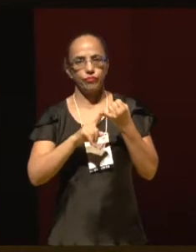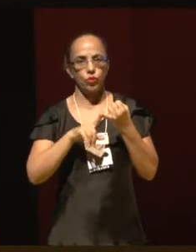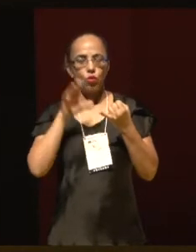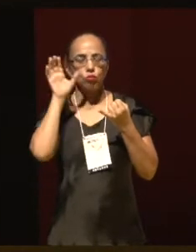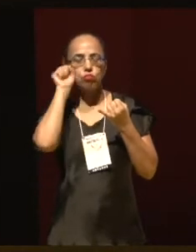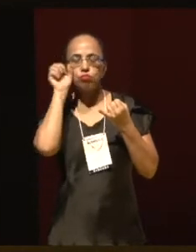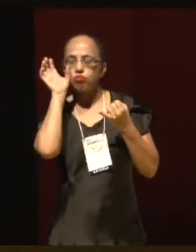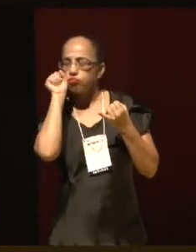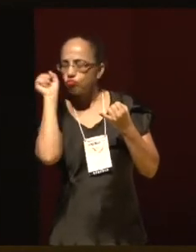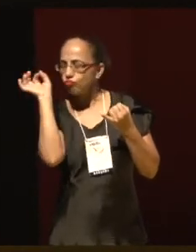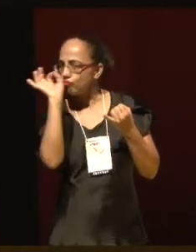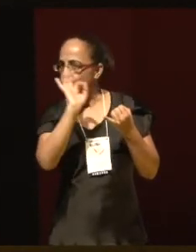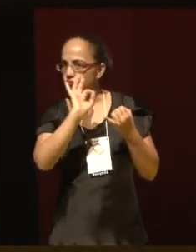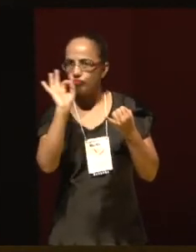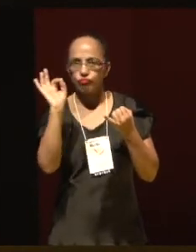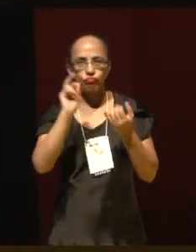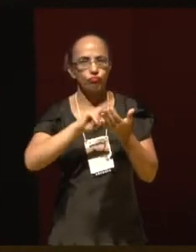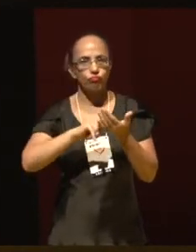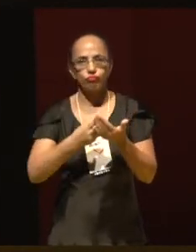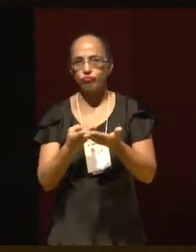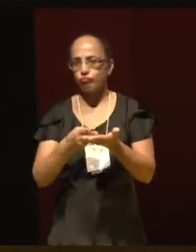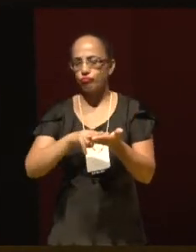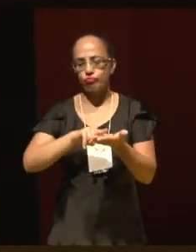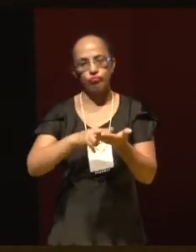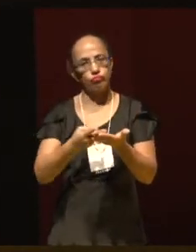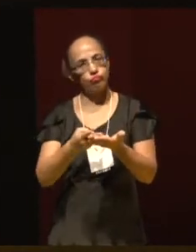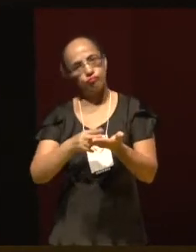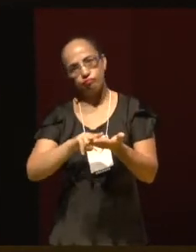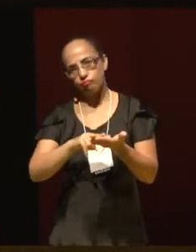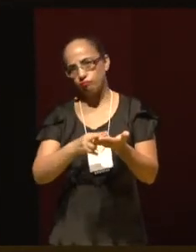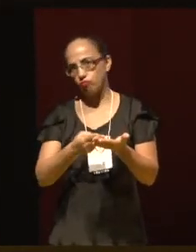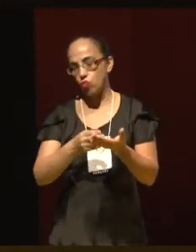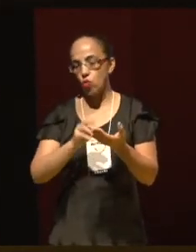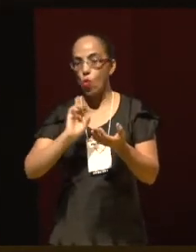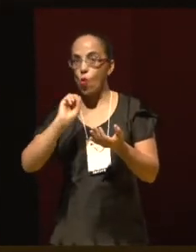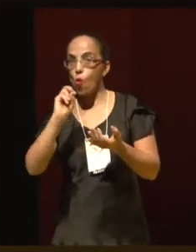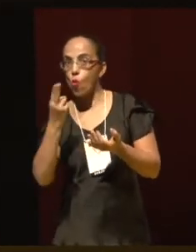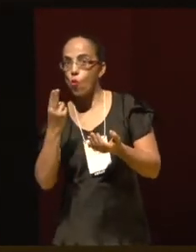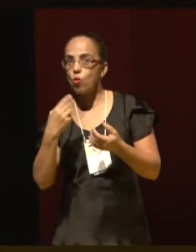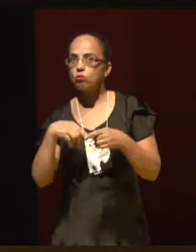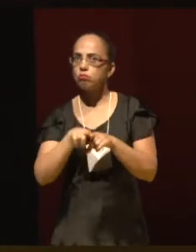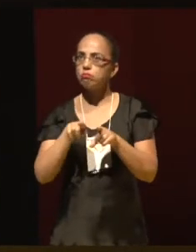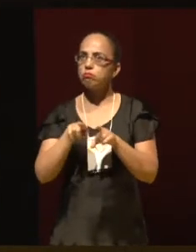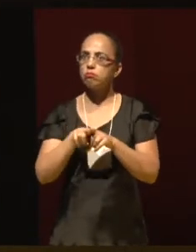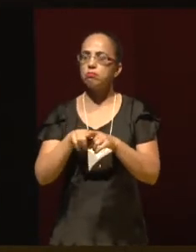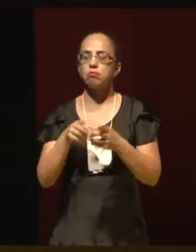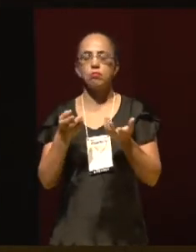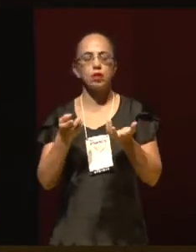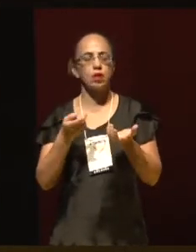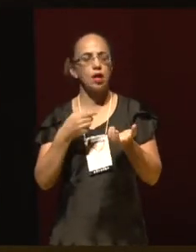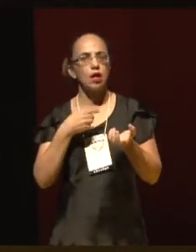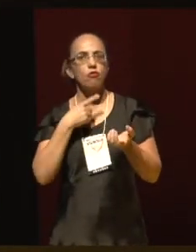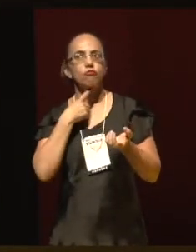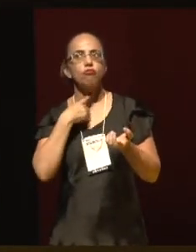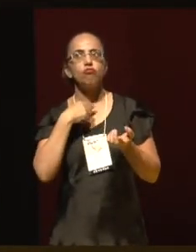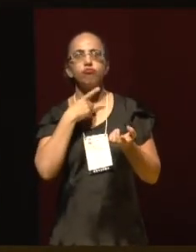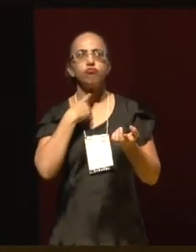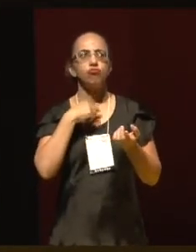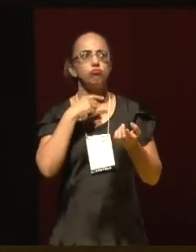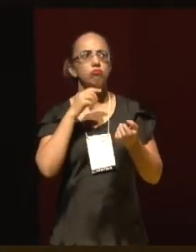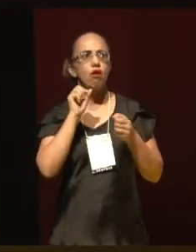Ou podemos começar a ter uma compulsividade. um